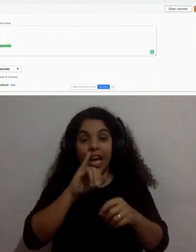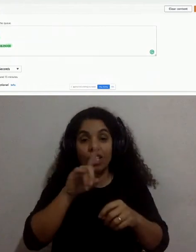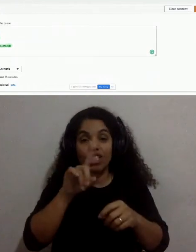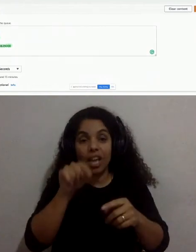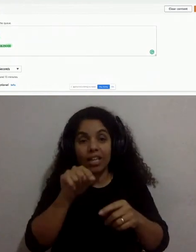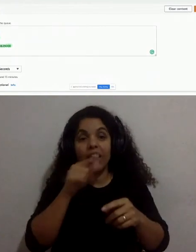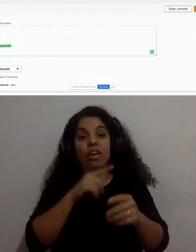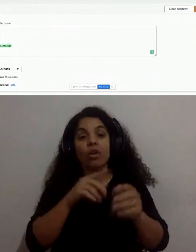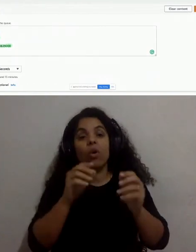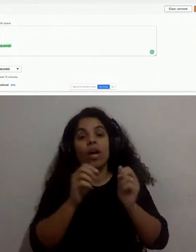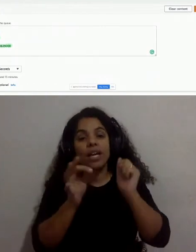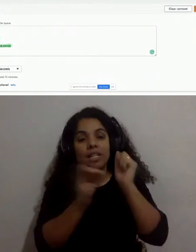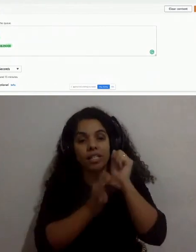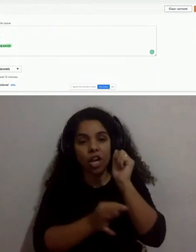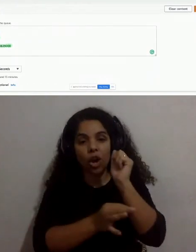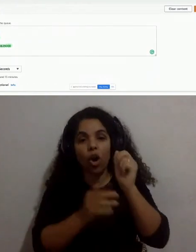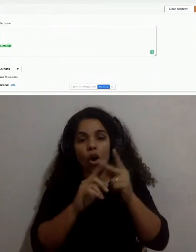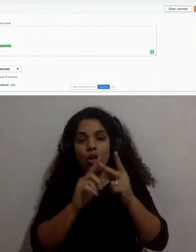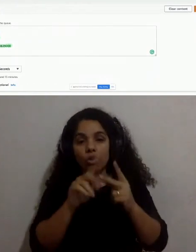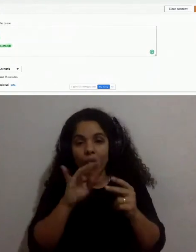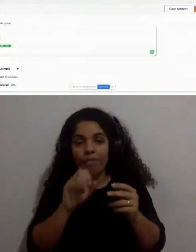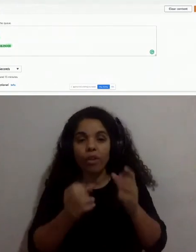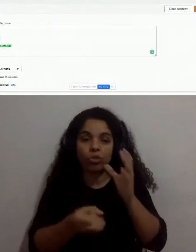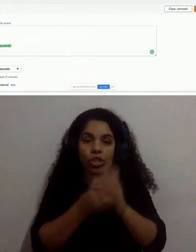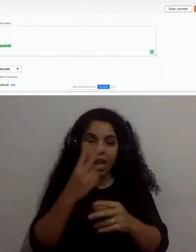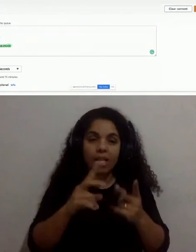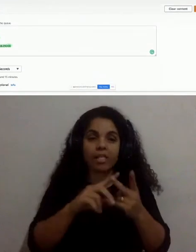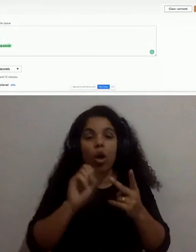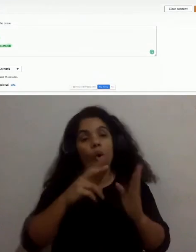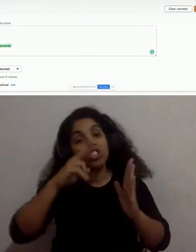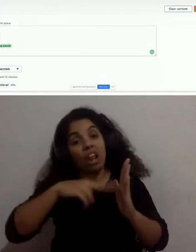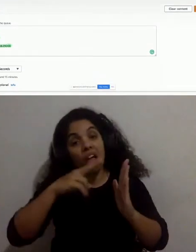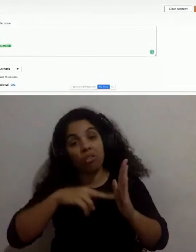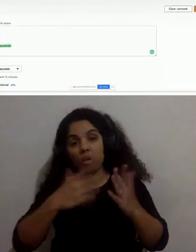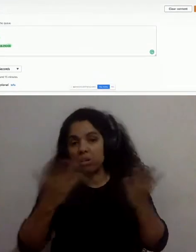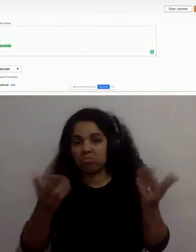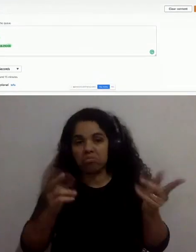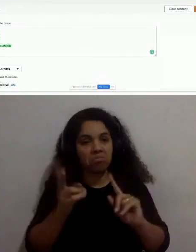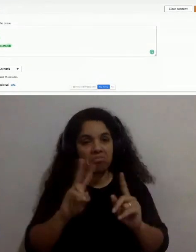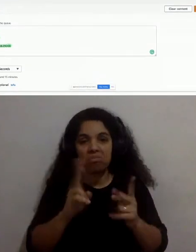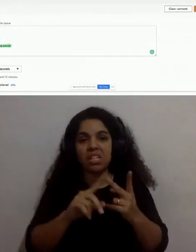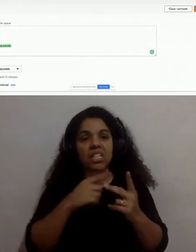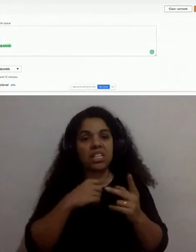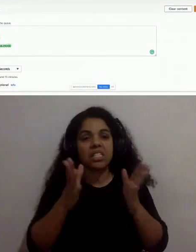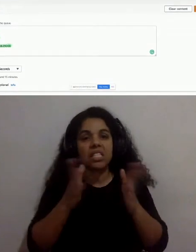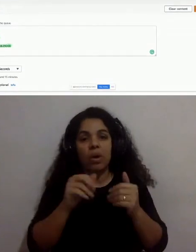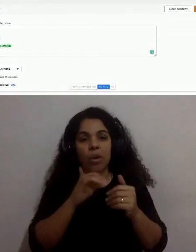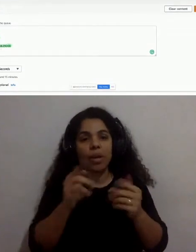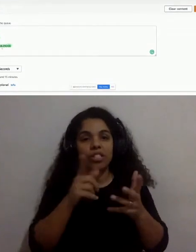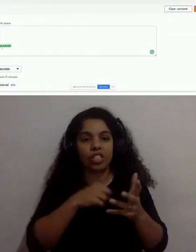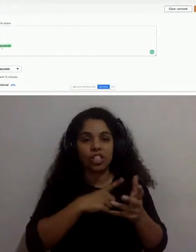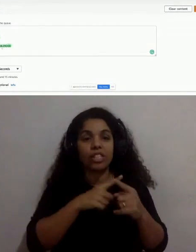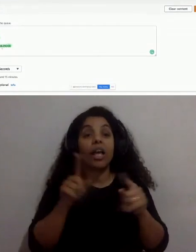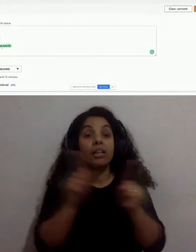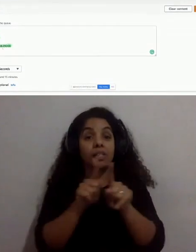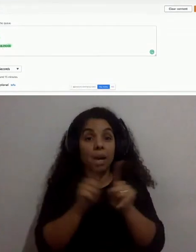com esse código, o evento de criação, poderia ser de criação ou de leitura, que são as requests que a gente tem, e